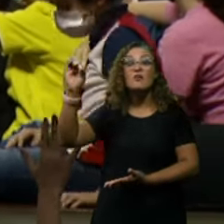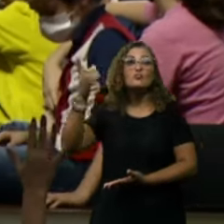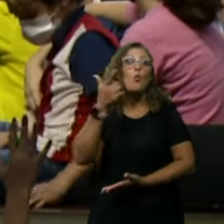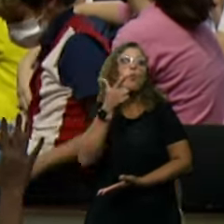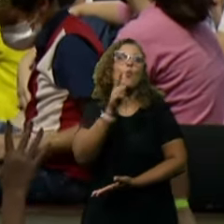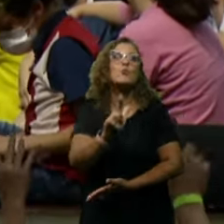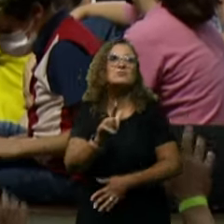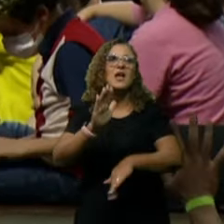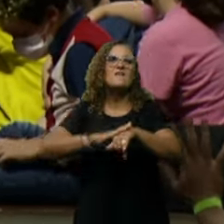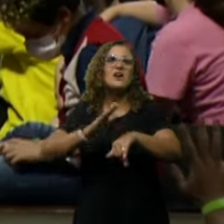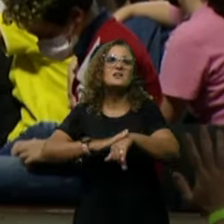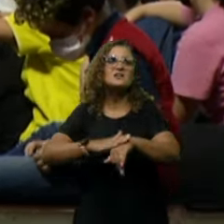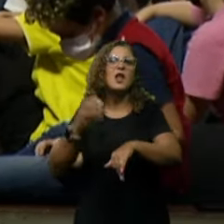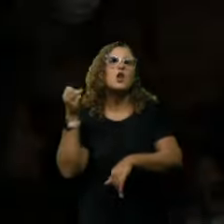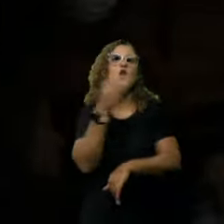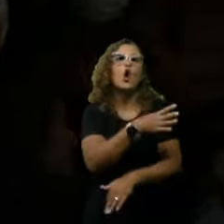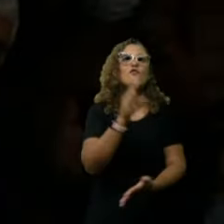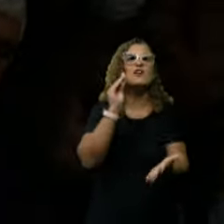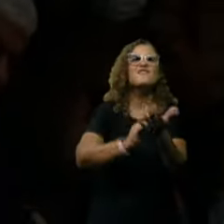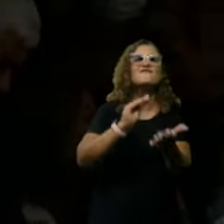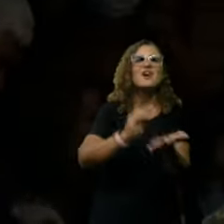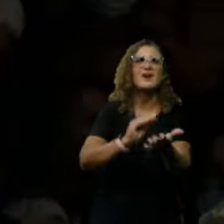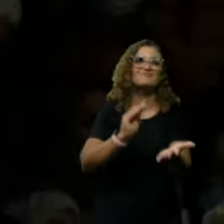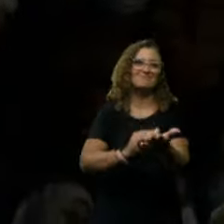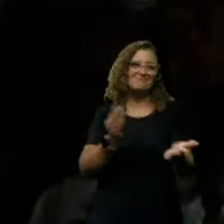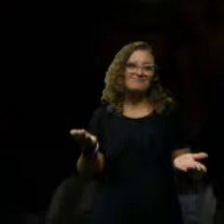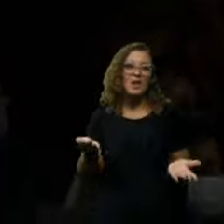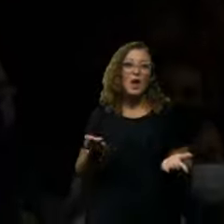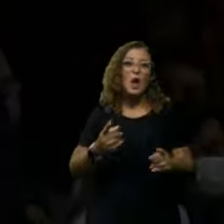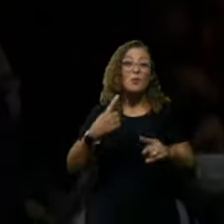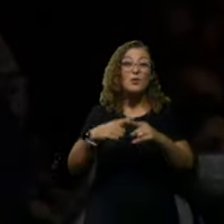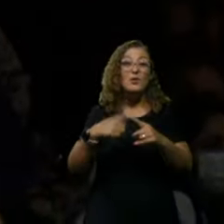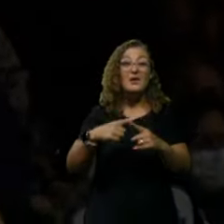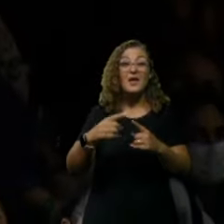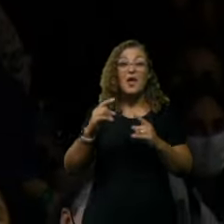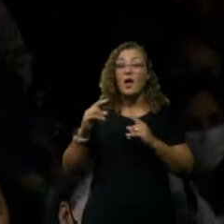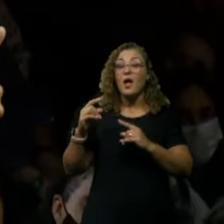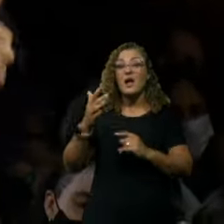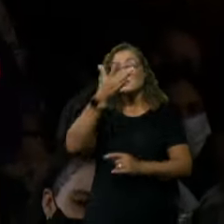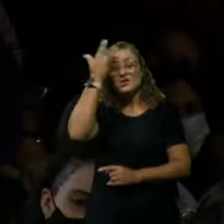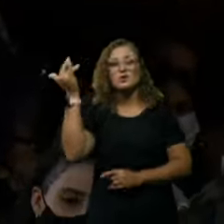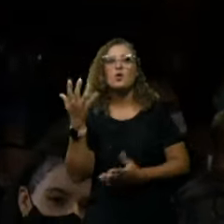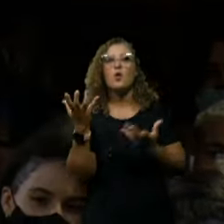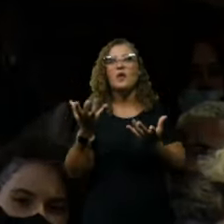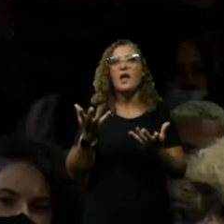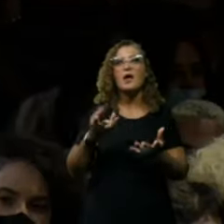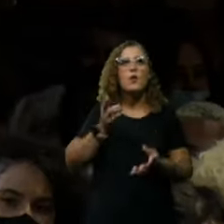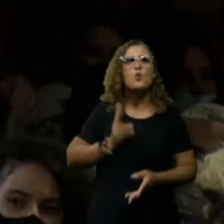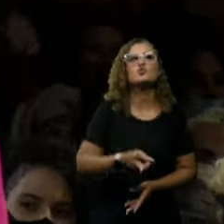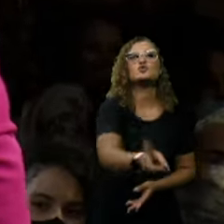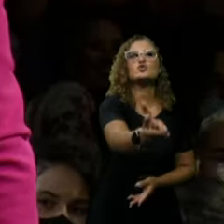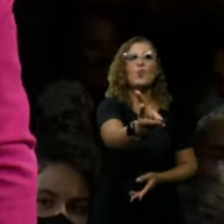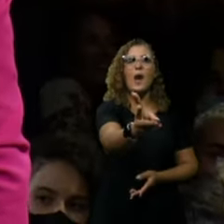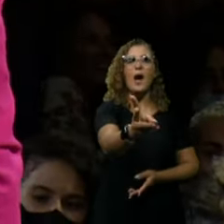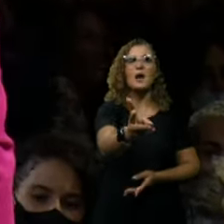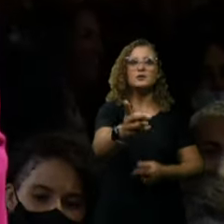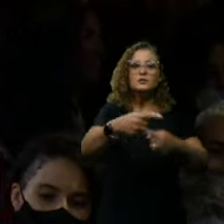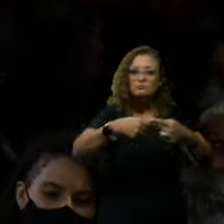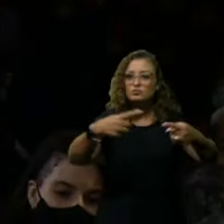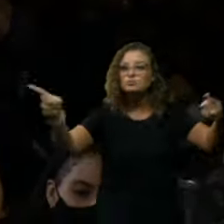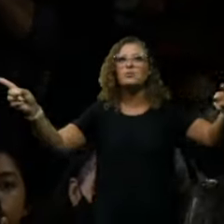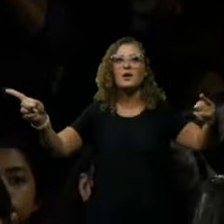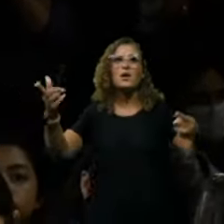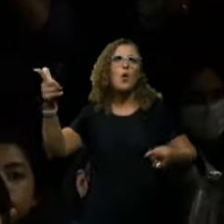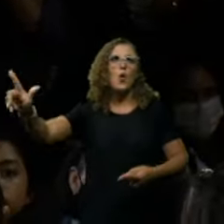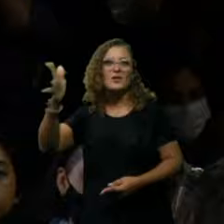antiga é porque todo mundo só quer continuar no caminho que alguém já disse para vou mas e se